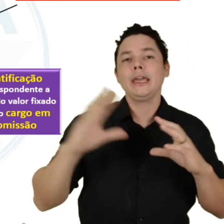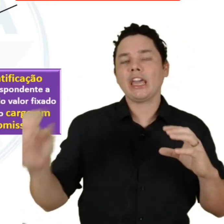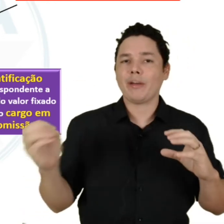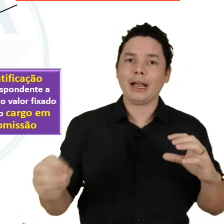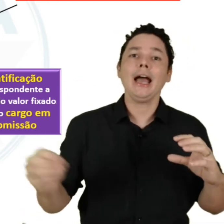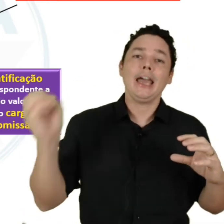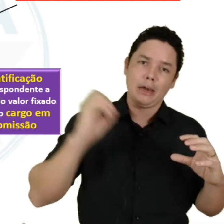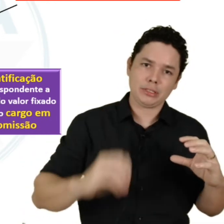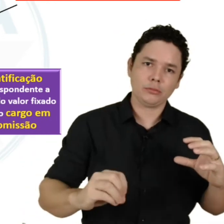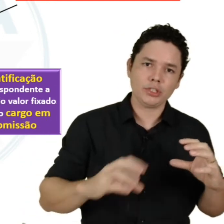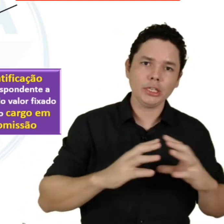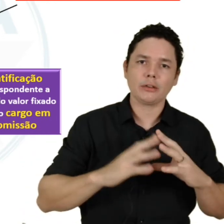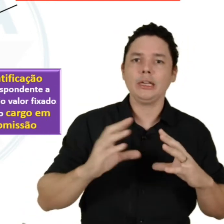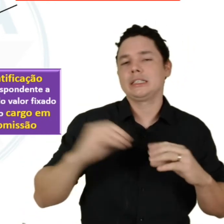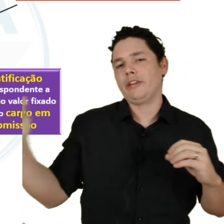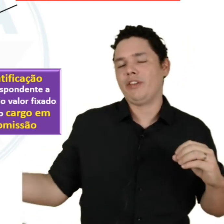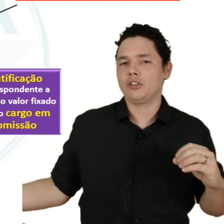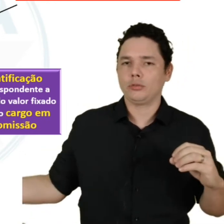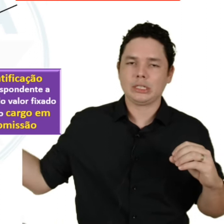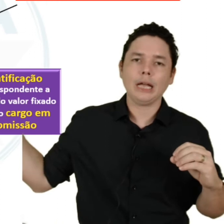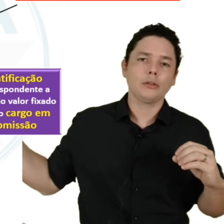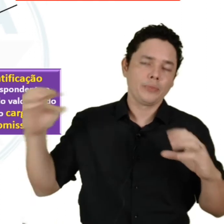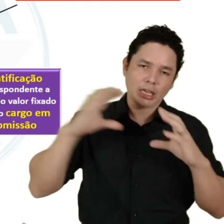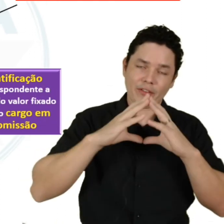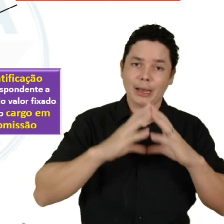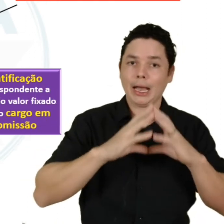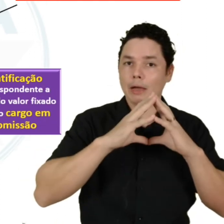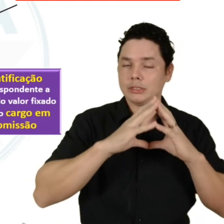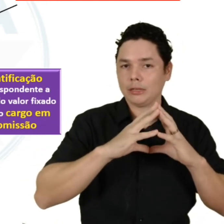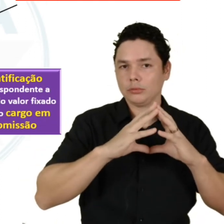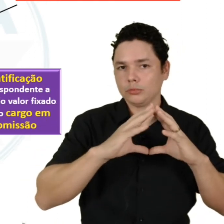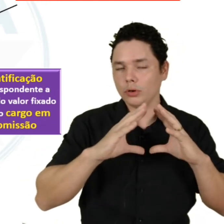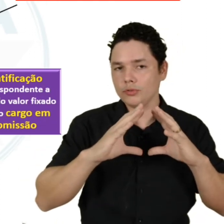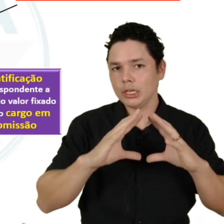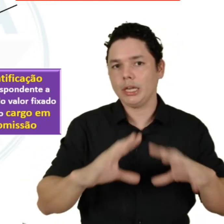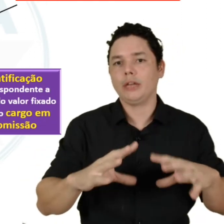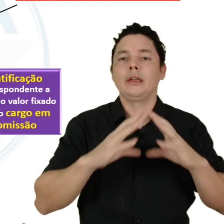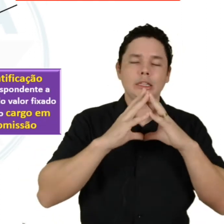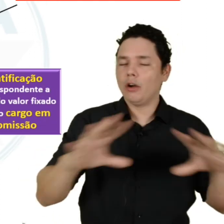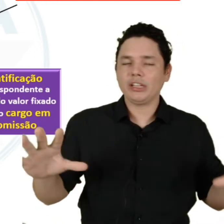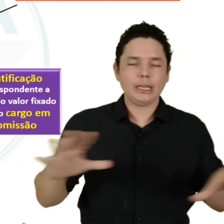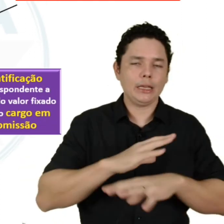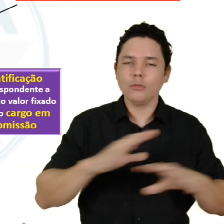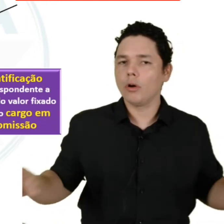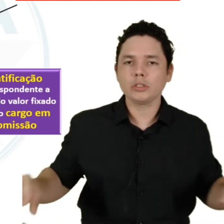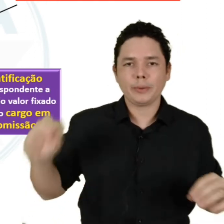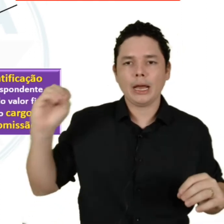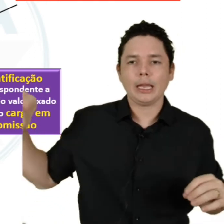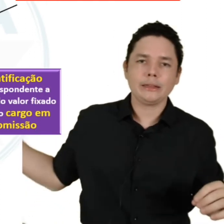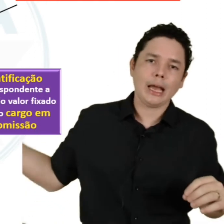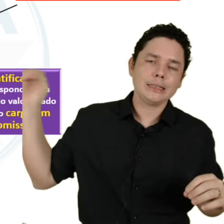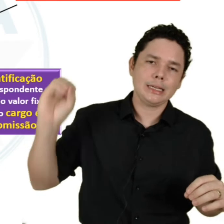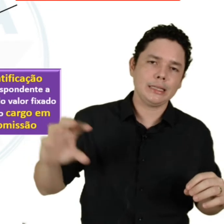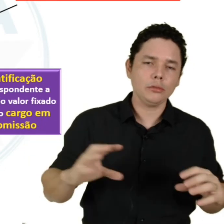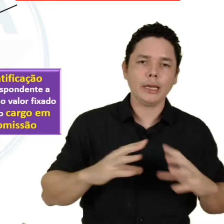disposição e quem vai pagar é o Estado do Rio de Janeiro, né? Se ele vier de outro estado, quem vai pagar é o Estado do Rio de Janeiro. Não vai ter nenhum ônus para